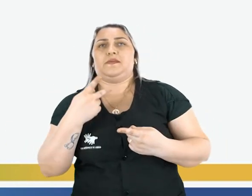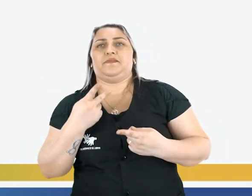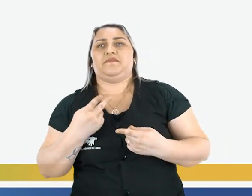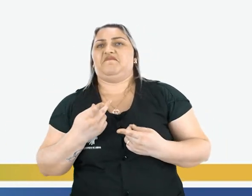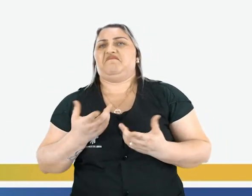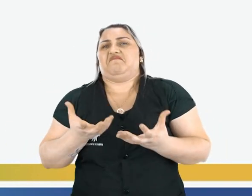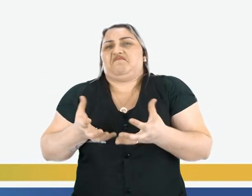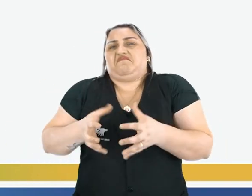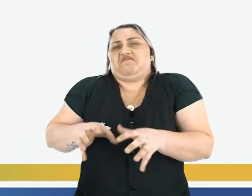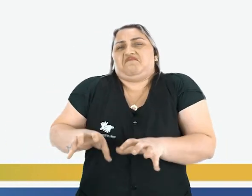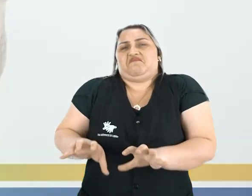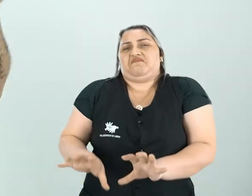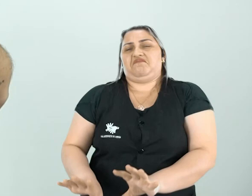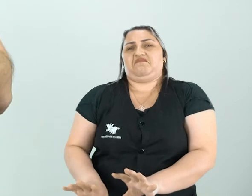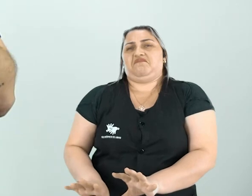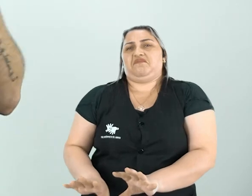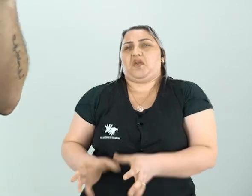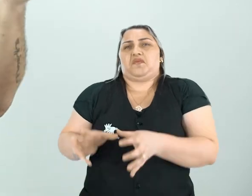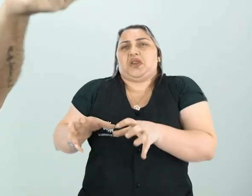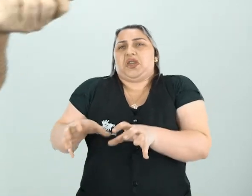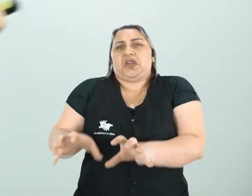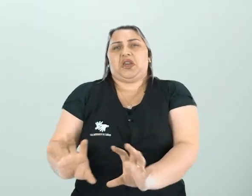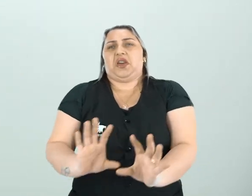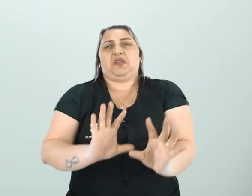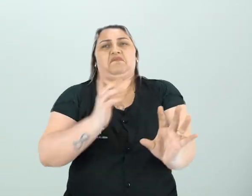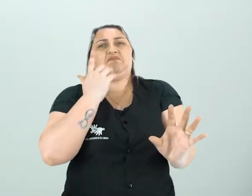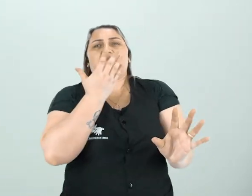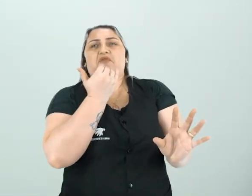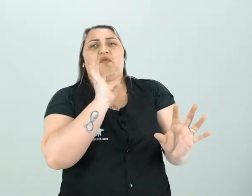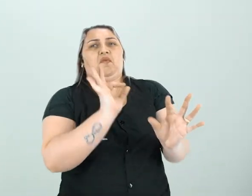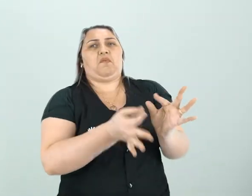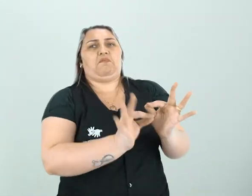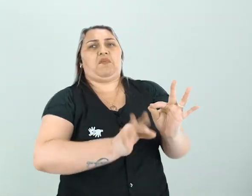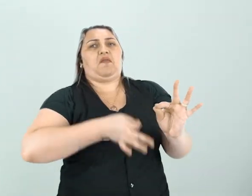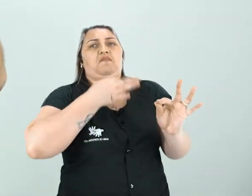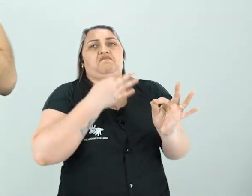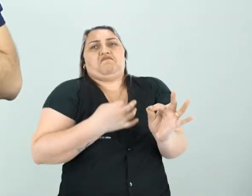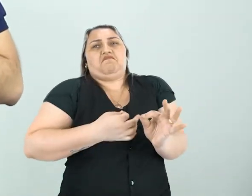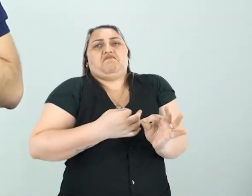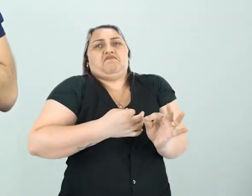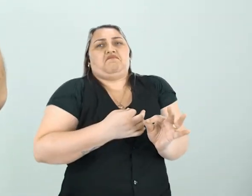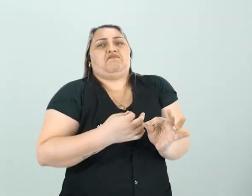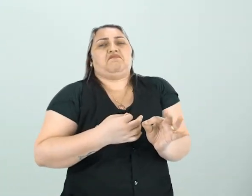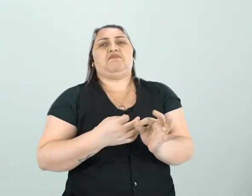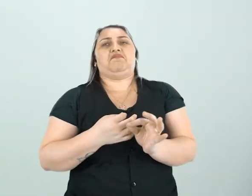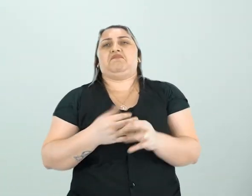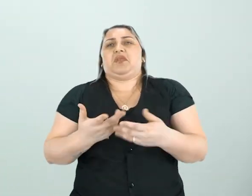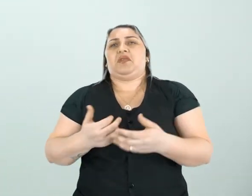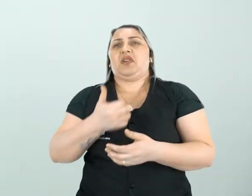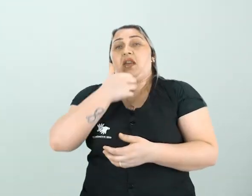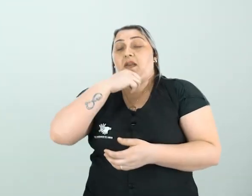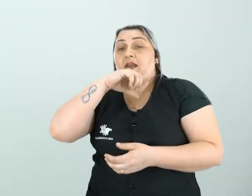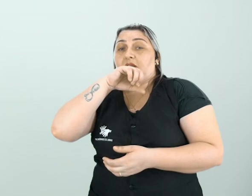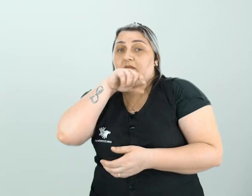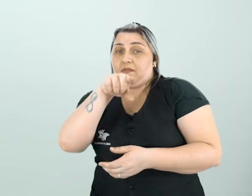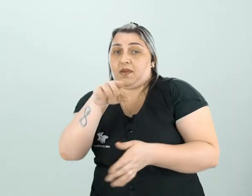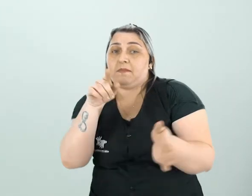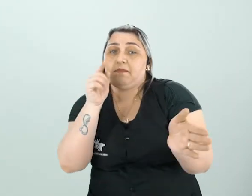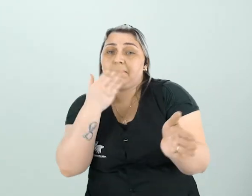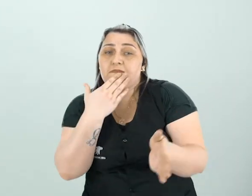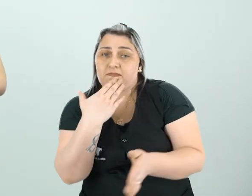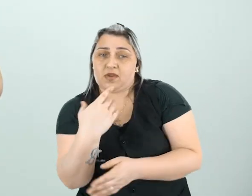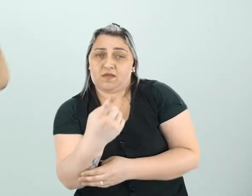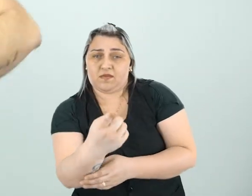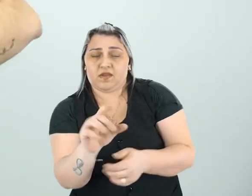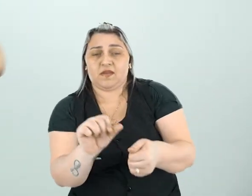tá bem, nem queria mais isso, não quero mais, tô nem aí. Quando a sua mãe às vezes pede para você fazer algo,